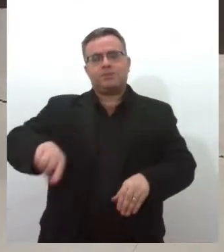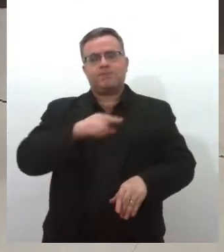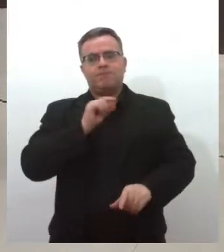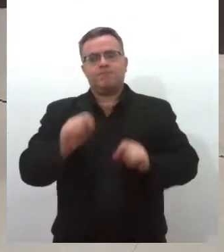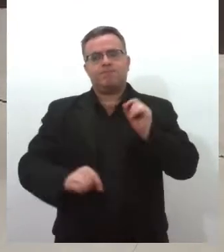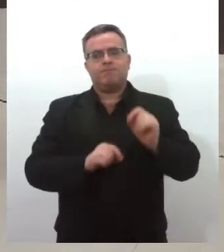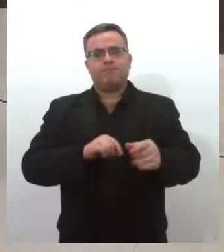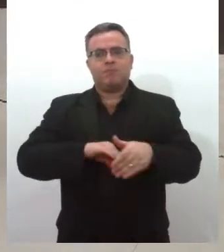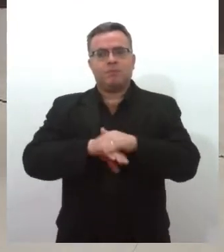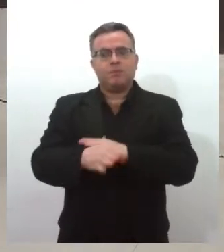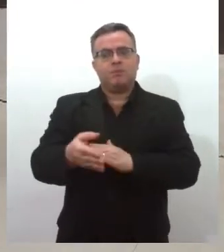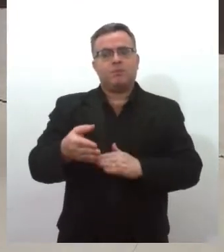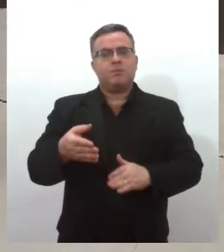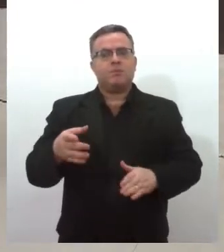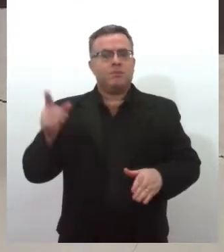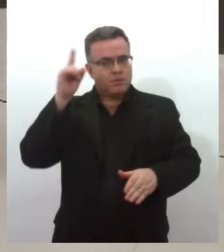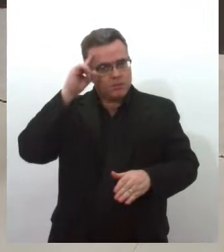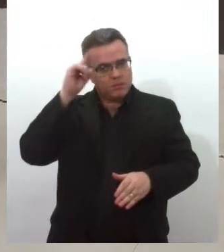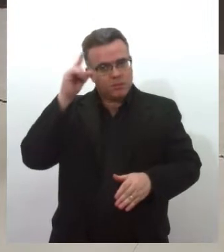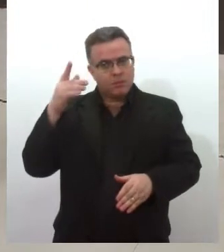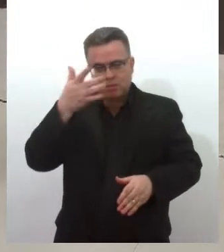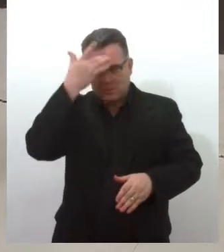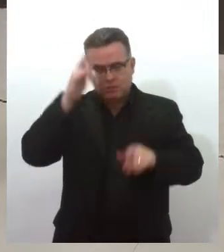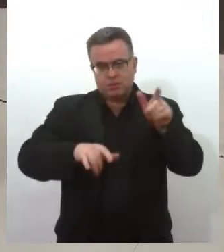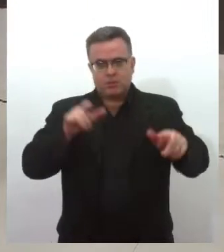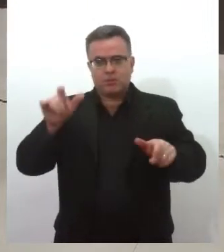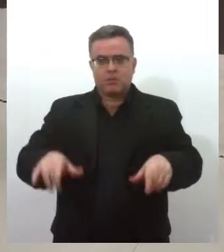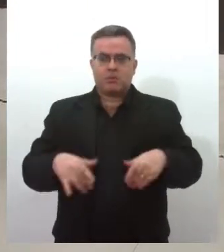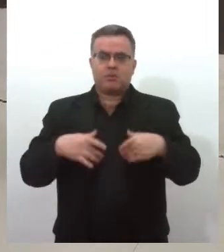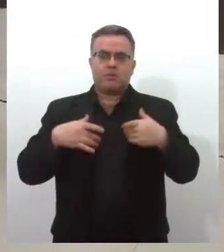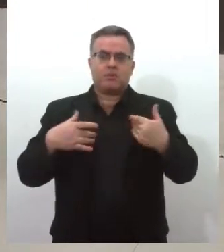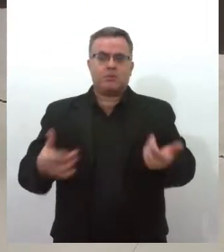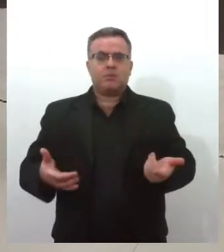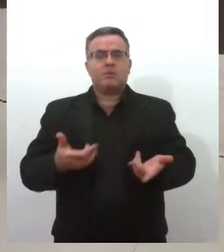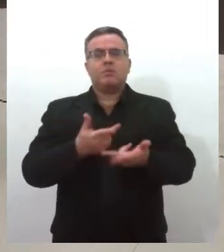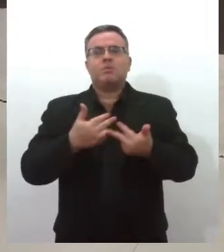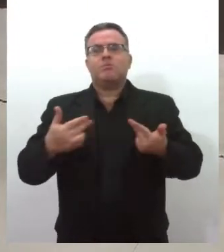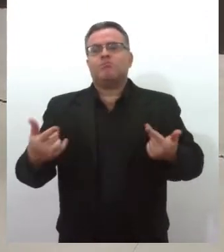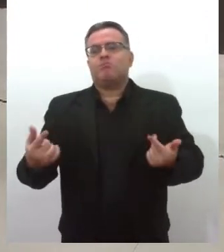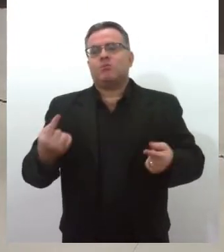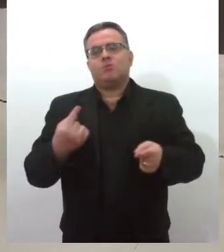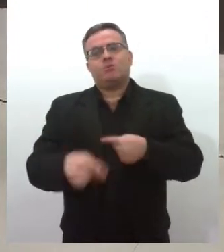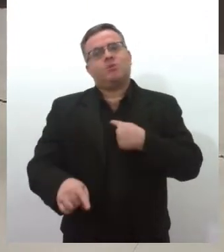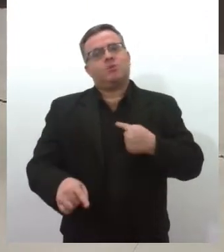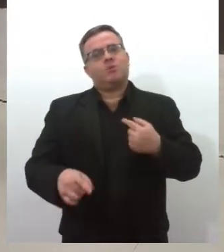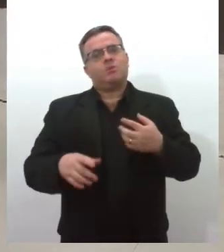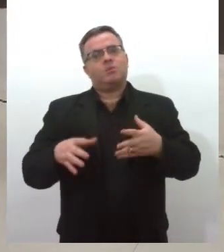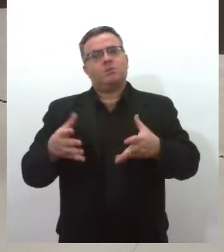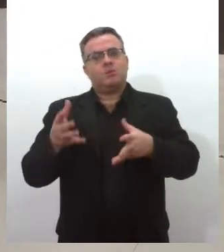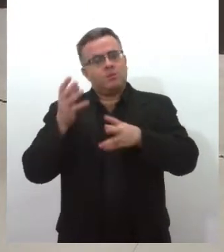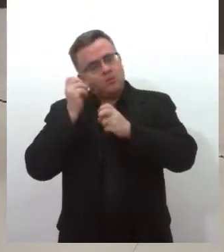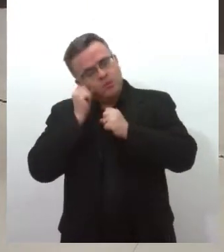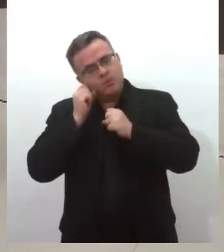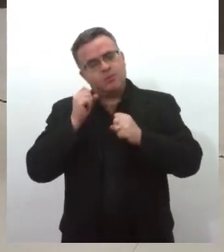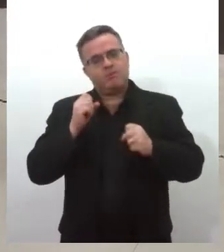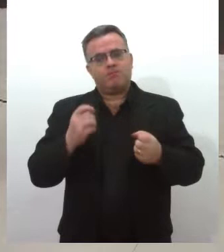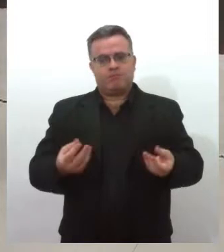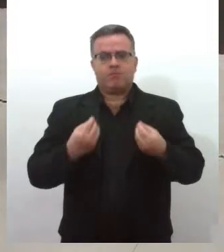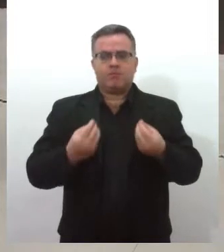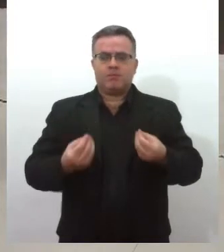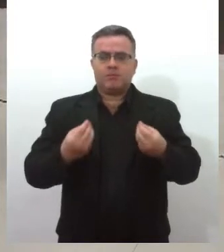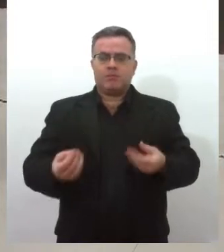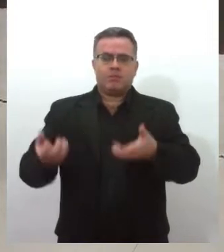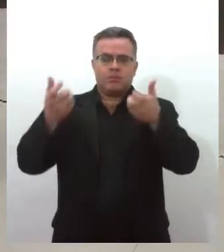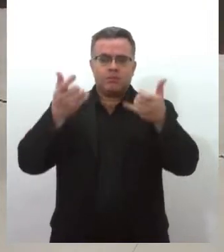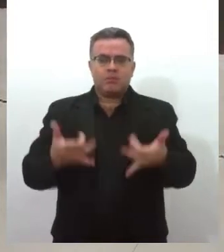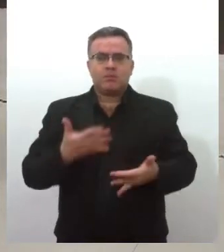à rotina diária das pessoas. Aliado a isso, hábitos não saudáveis interferem diretamente na qualidade do sono. E para nos